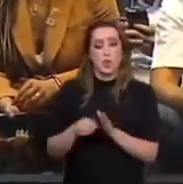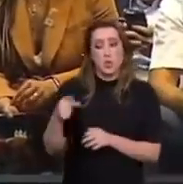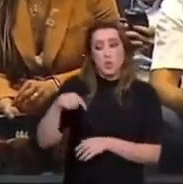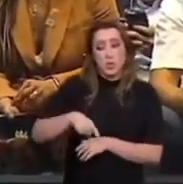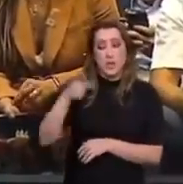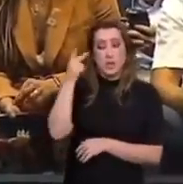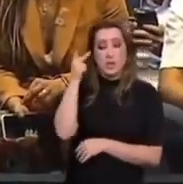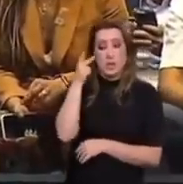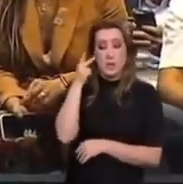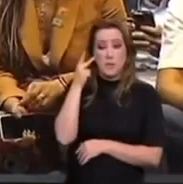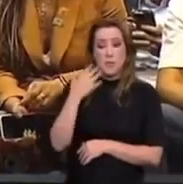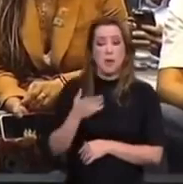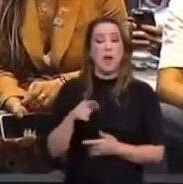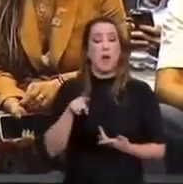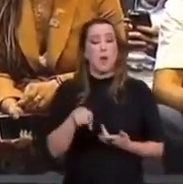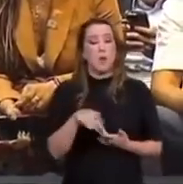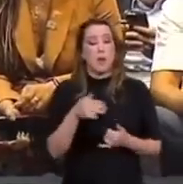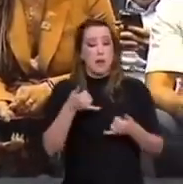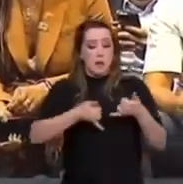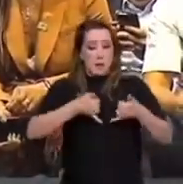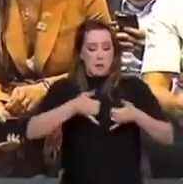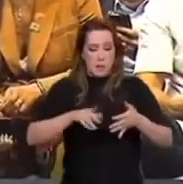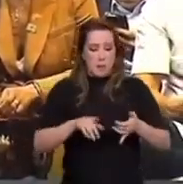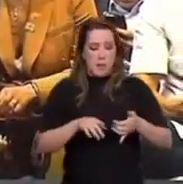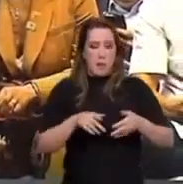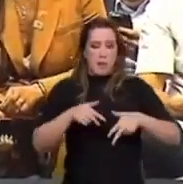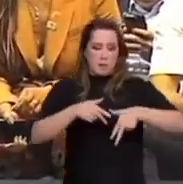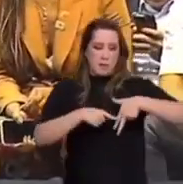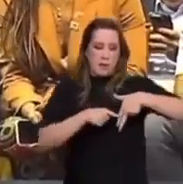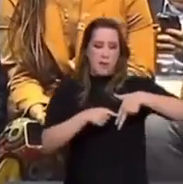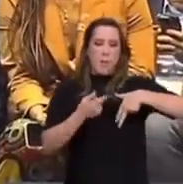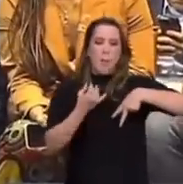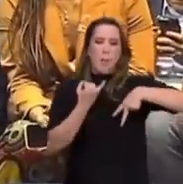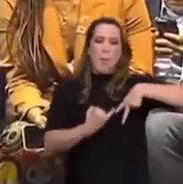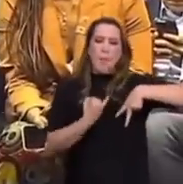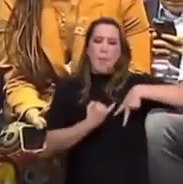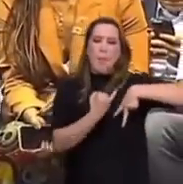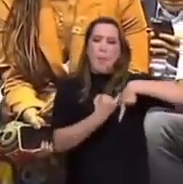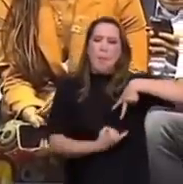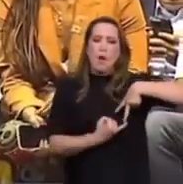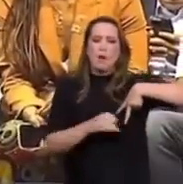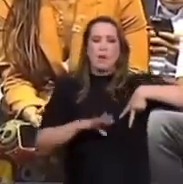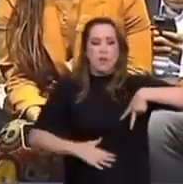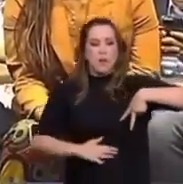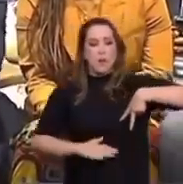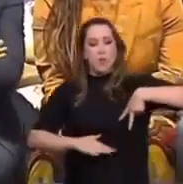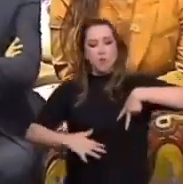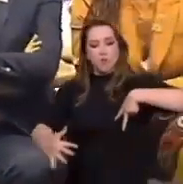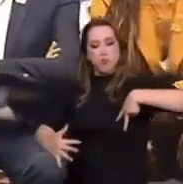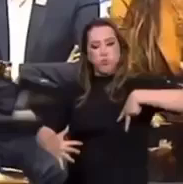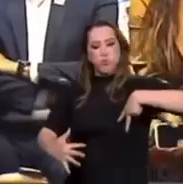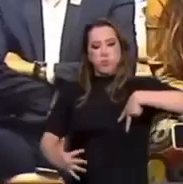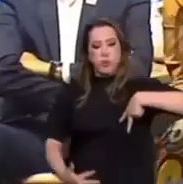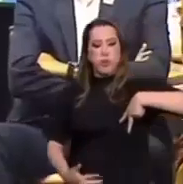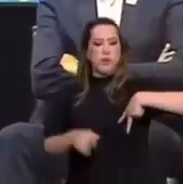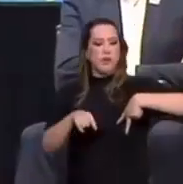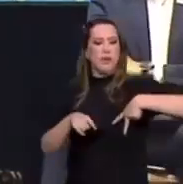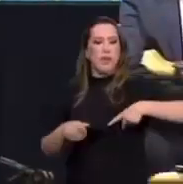dessa grossura e a barriga desse tamanho. Só podia ser de verme, só podia